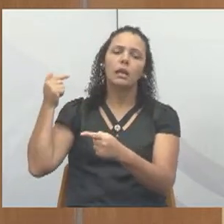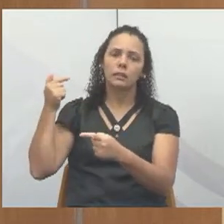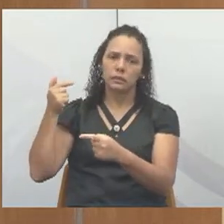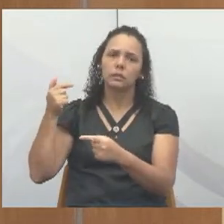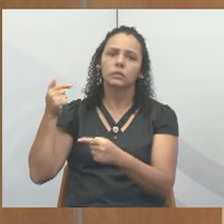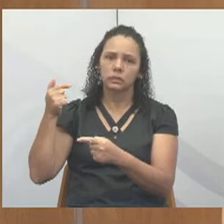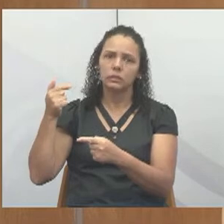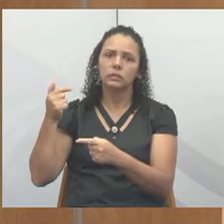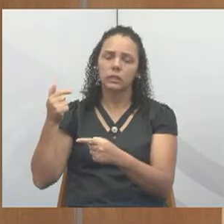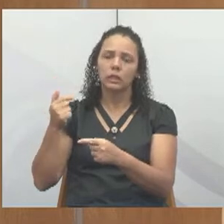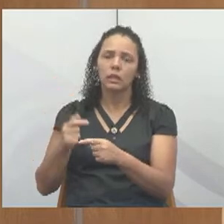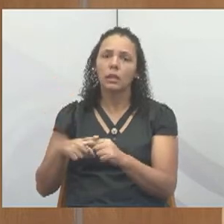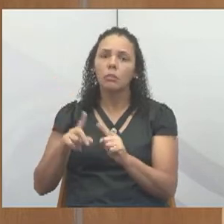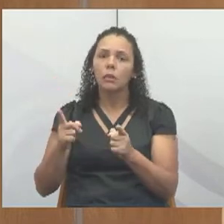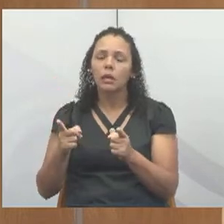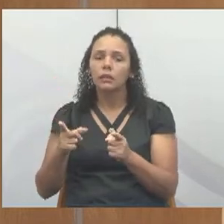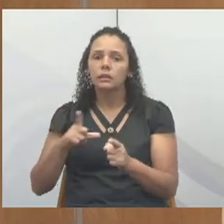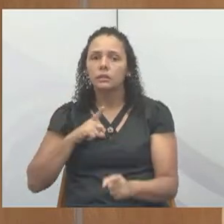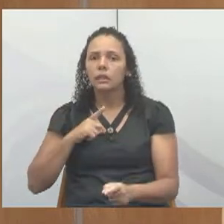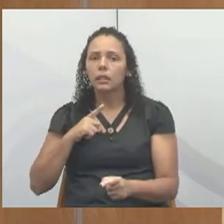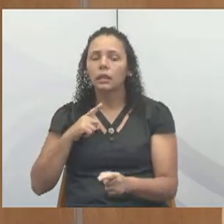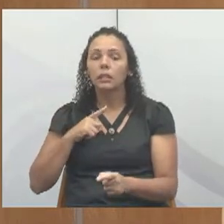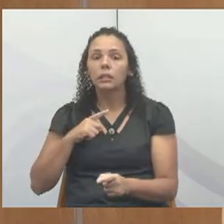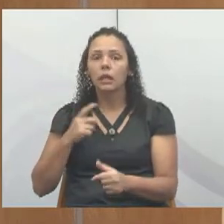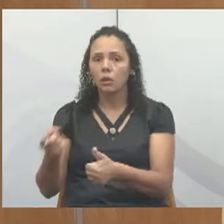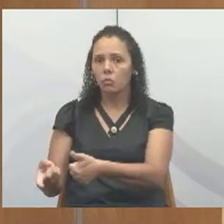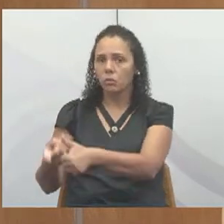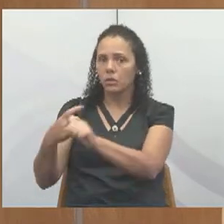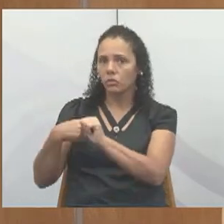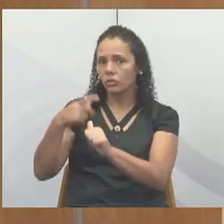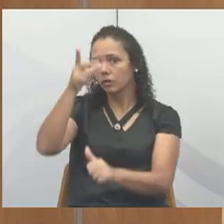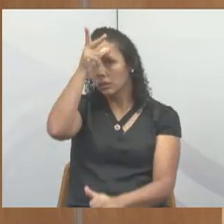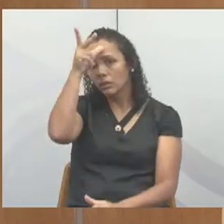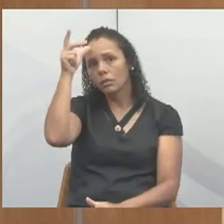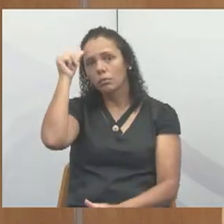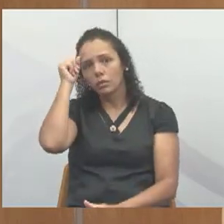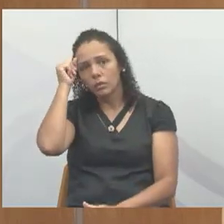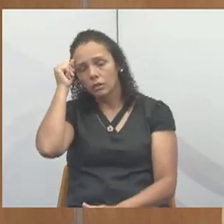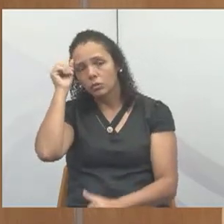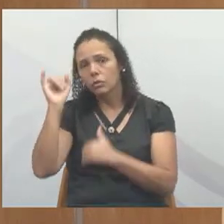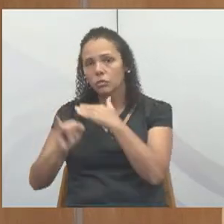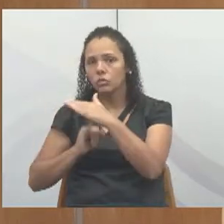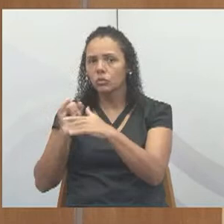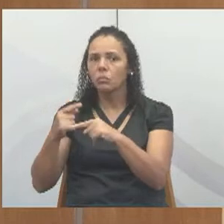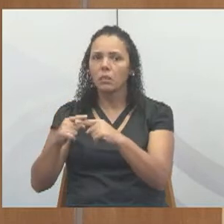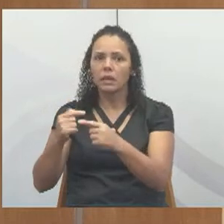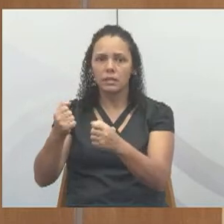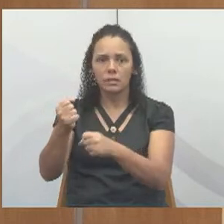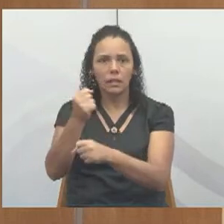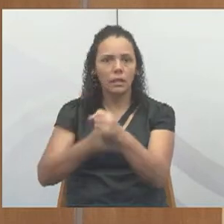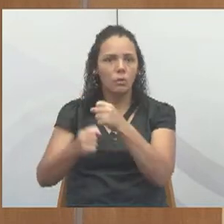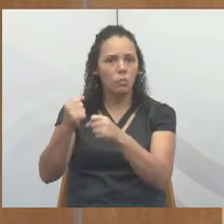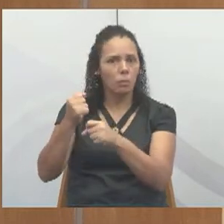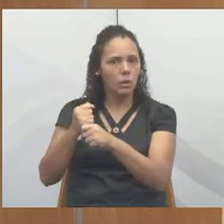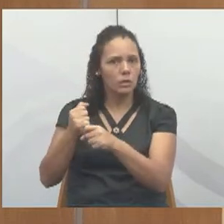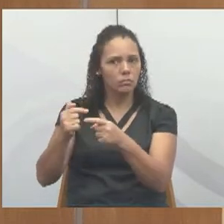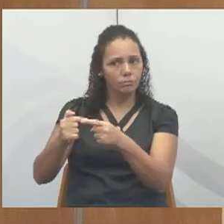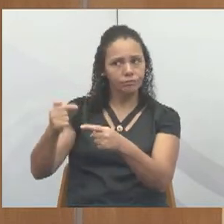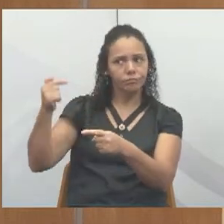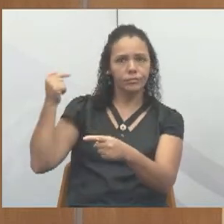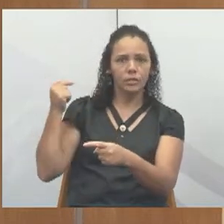sucateado o Instituto. Mas, então, existe uma dívida da Prefeitura com o Instituto, mas é uma dívida bem anterior. Mas,